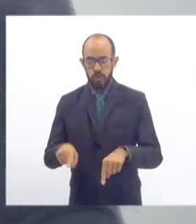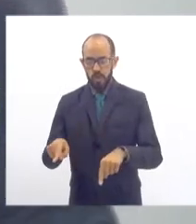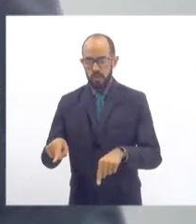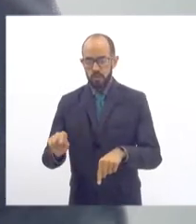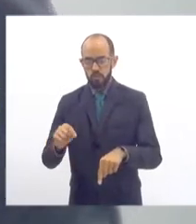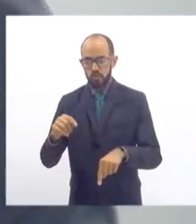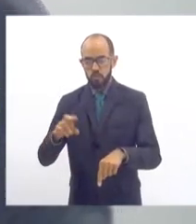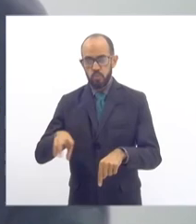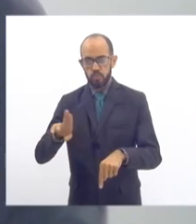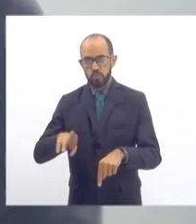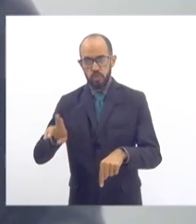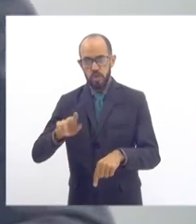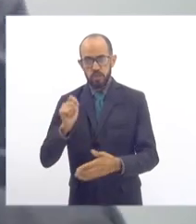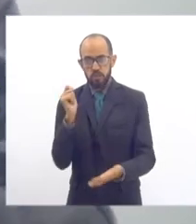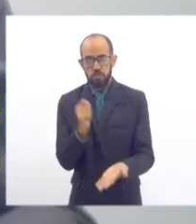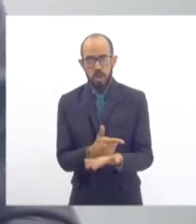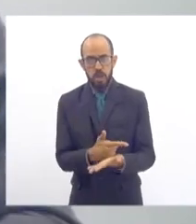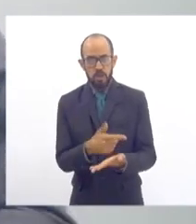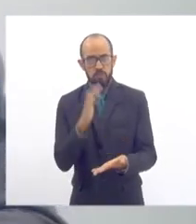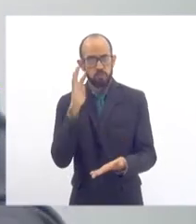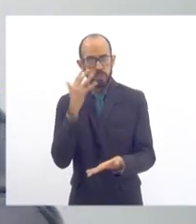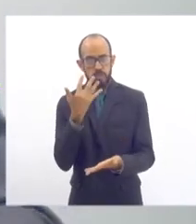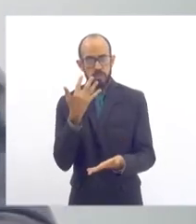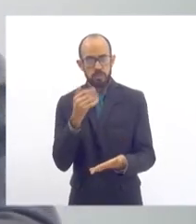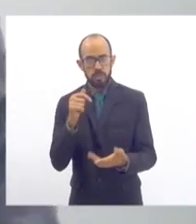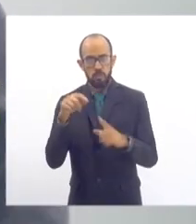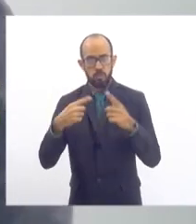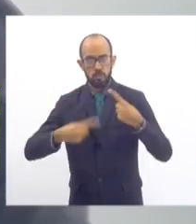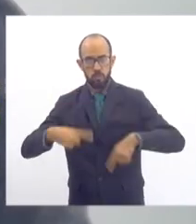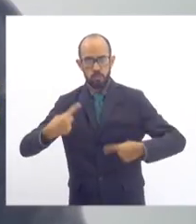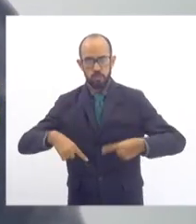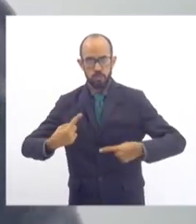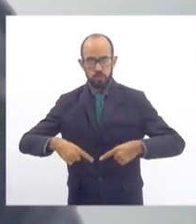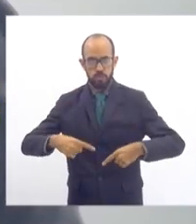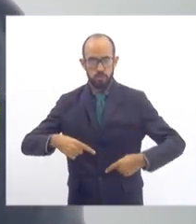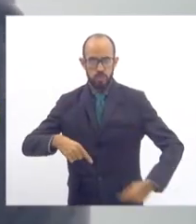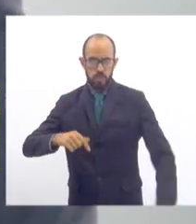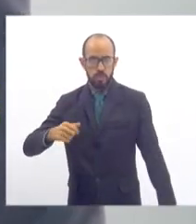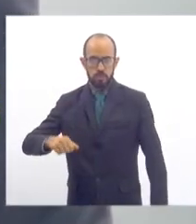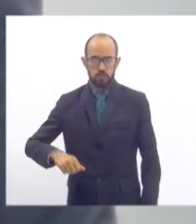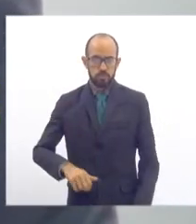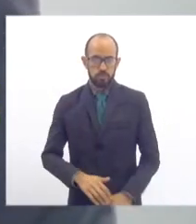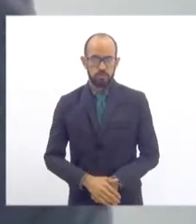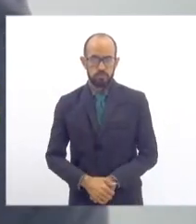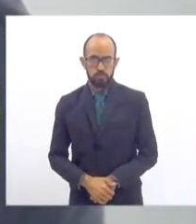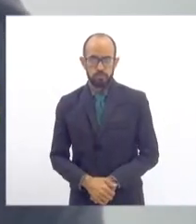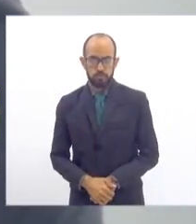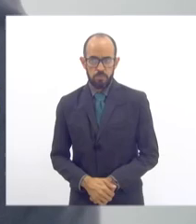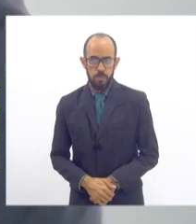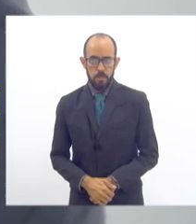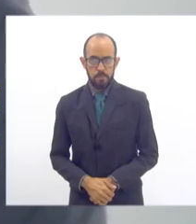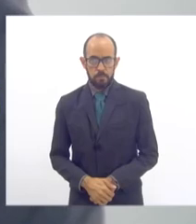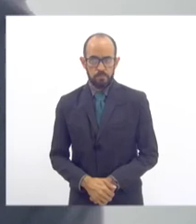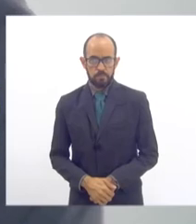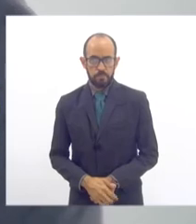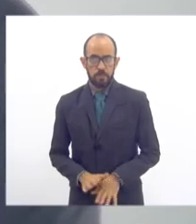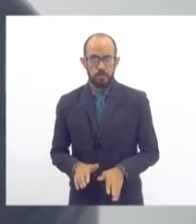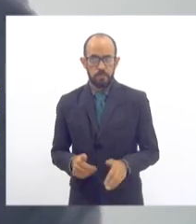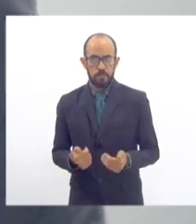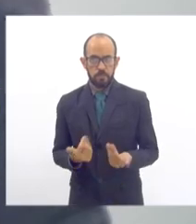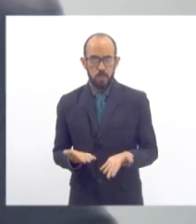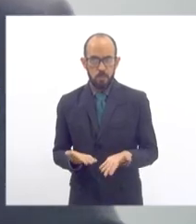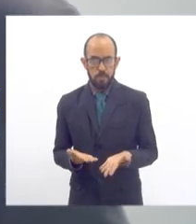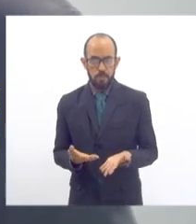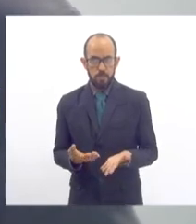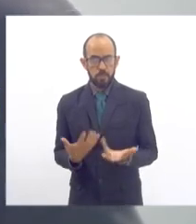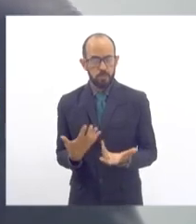estão pagando o preço de uma decisão política, né, que está sendo tomada. Onde eu estou querendo chegar com isso? Eu estou querendo chegar aqui a